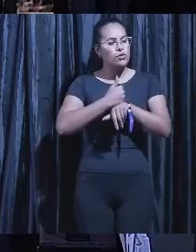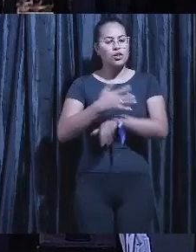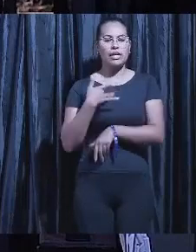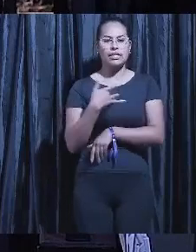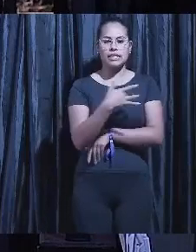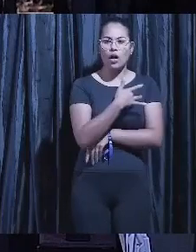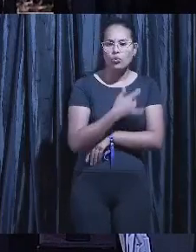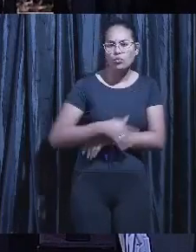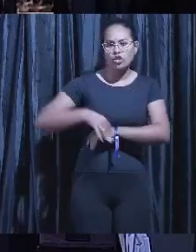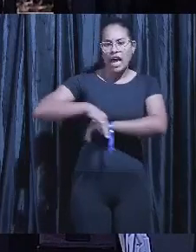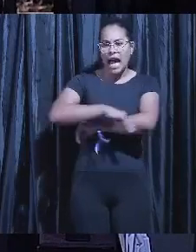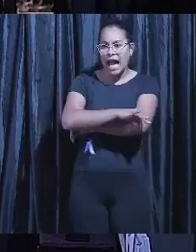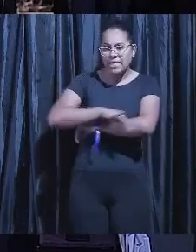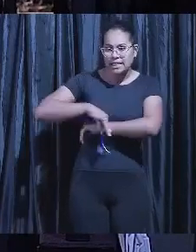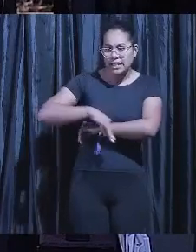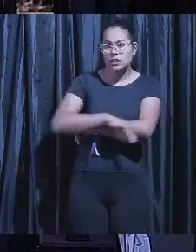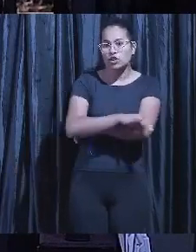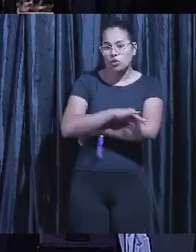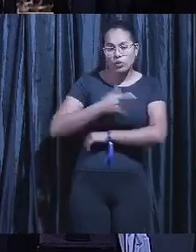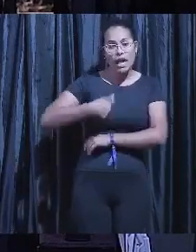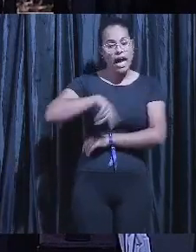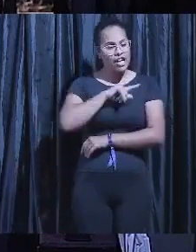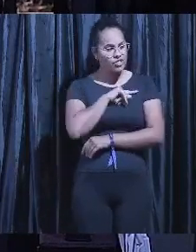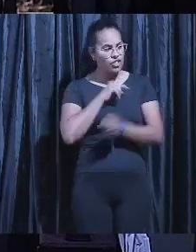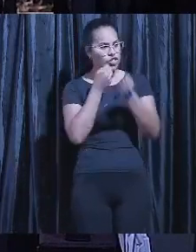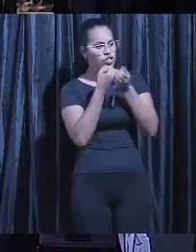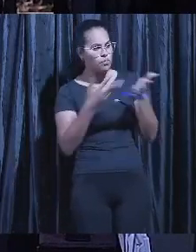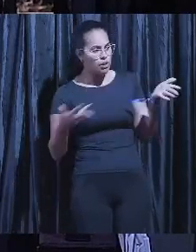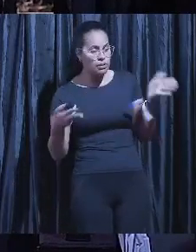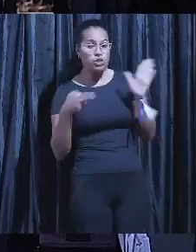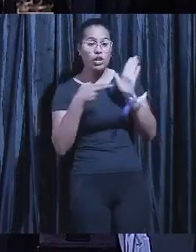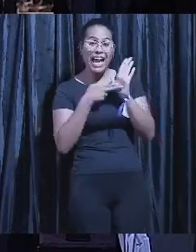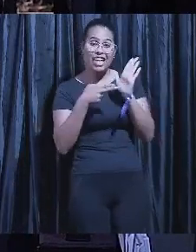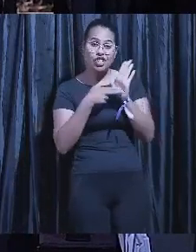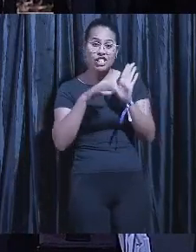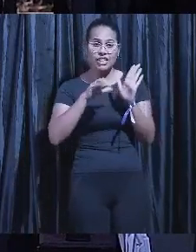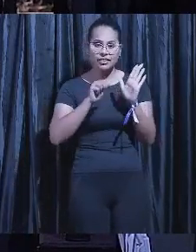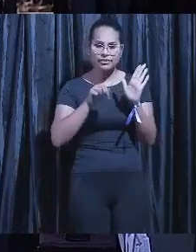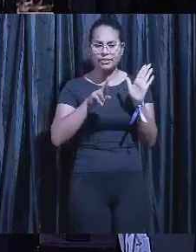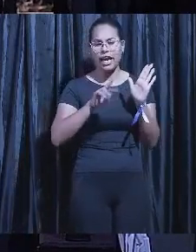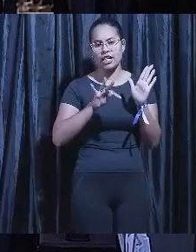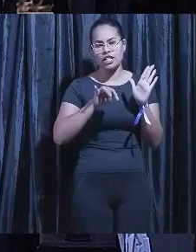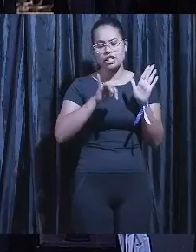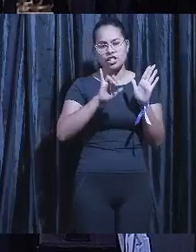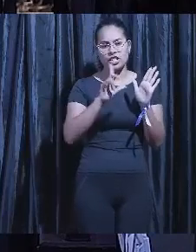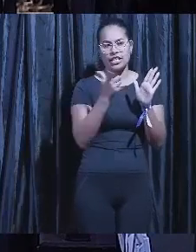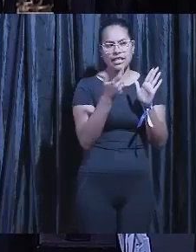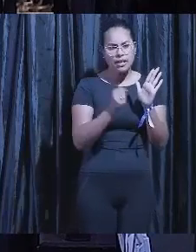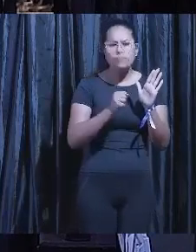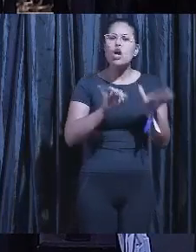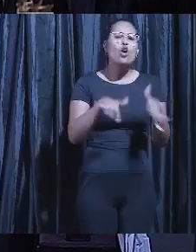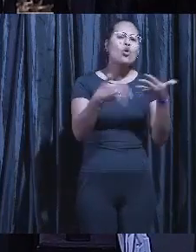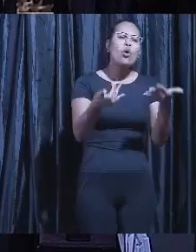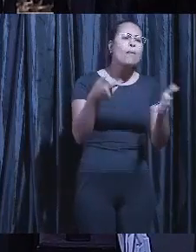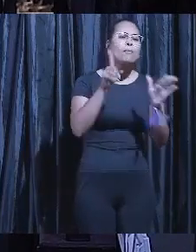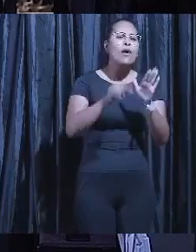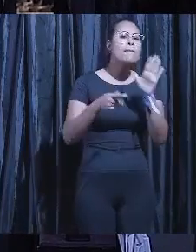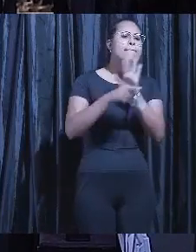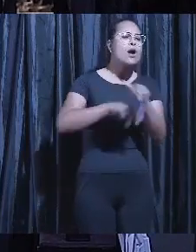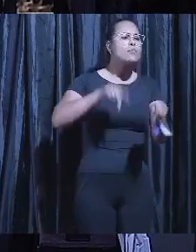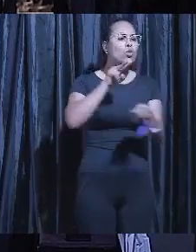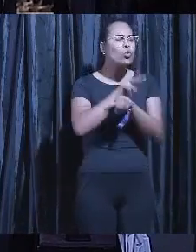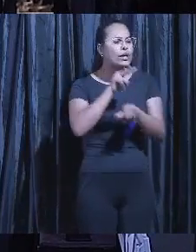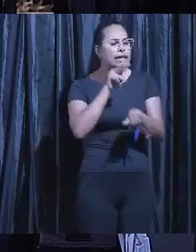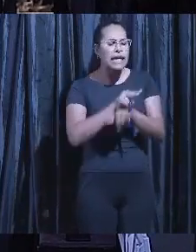gente disponibilizou essa cartilha que dizia para as pessoas qual era o cuidado mínimo, como 1 metro de distância da